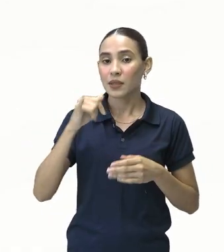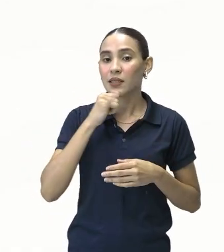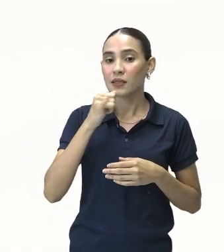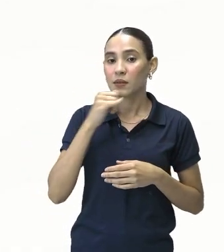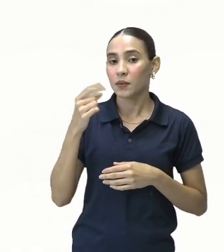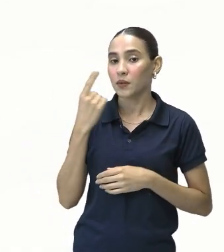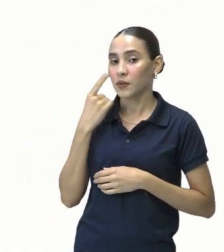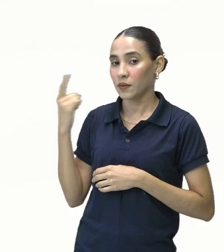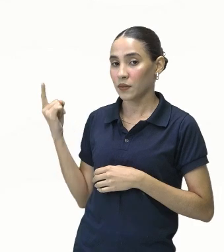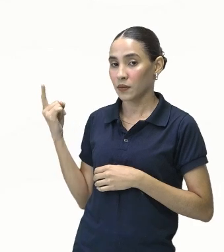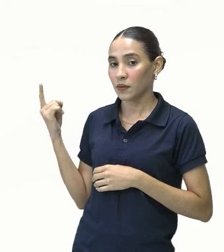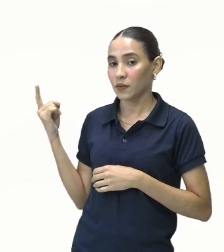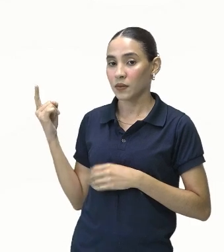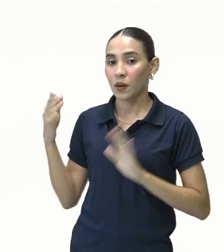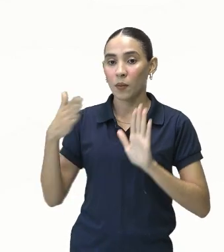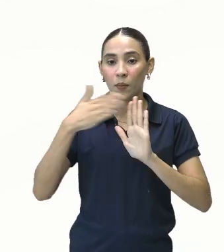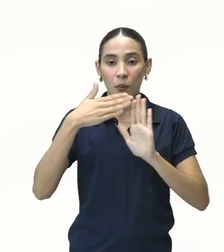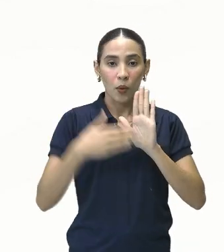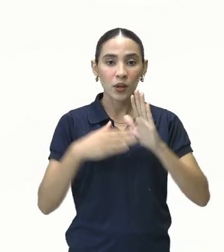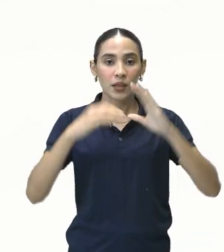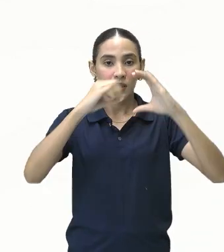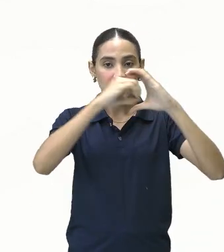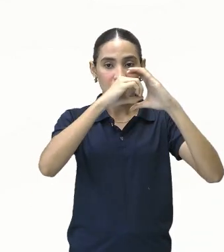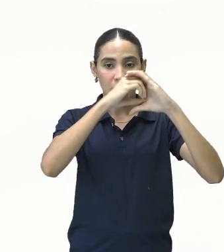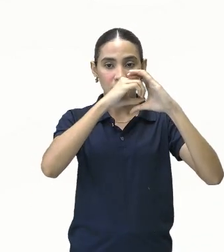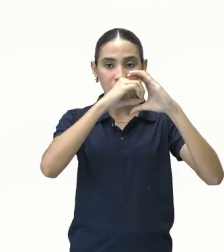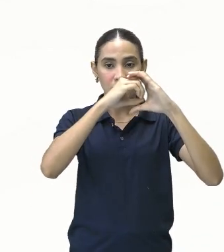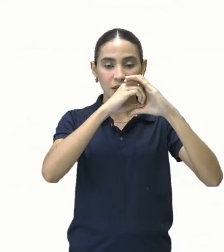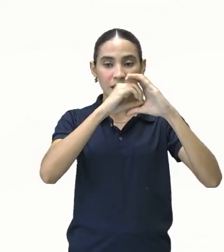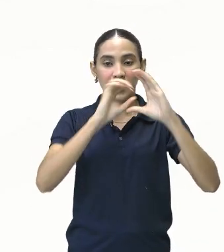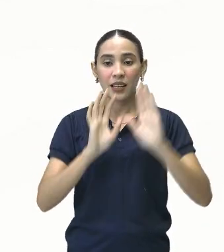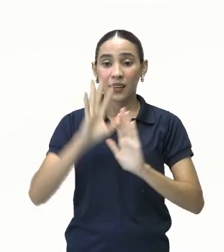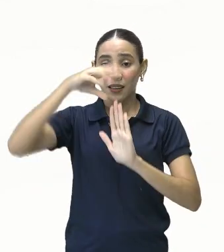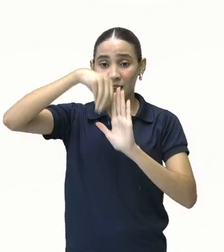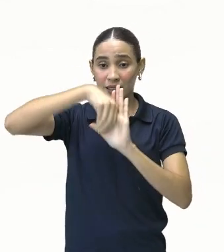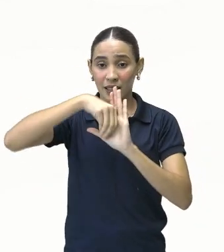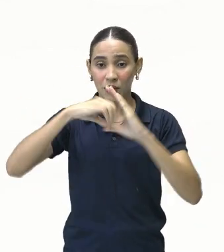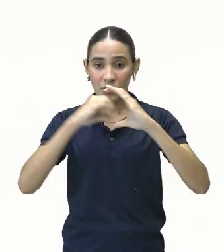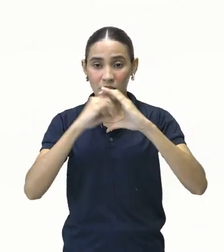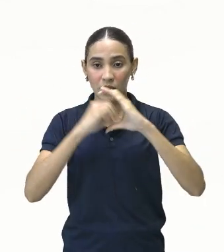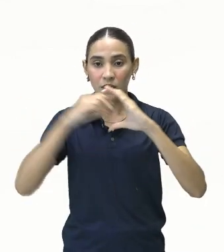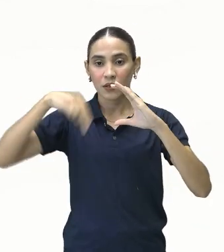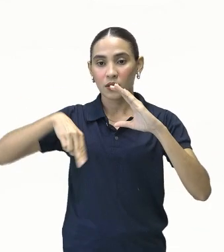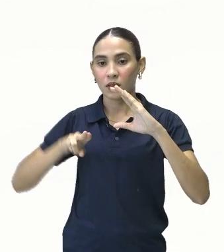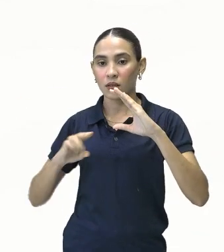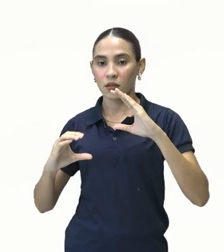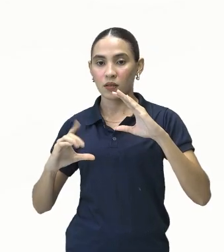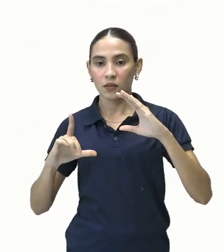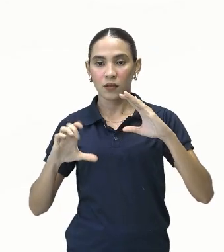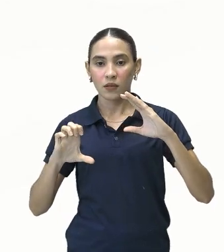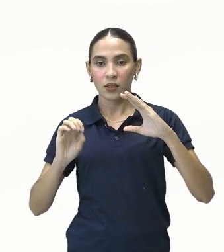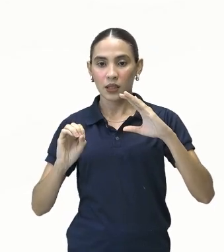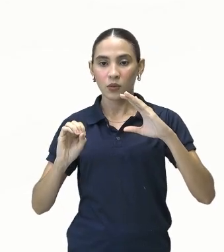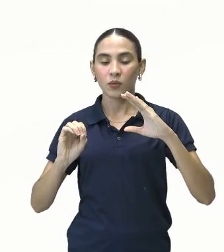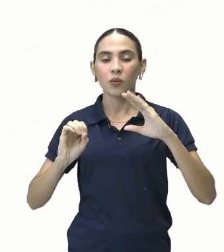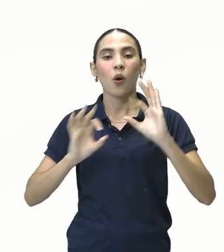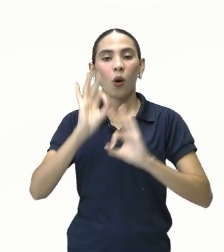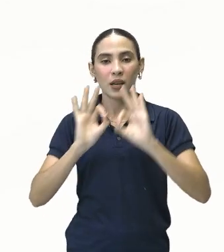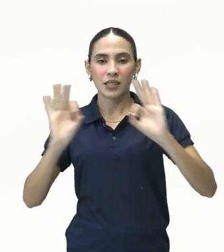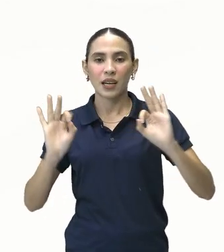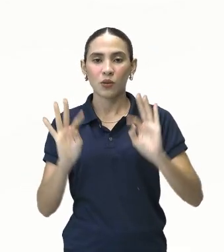aqui, na nossa proposta, uma célula, né? Dentro da célula, um núcleo organizado com todo o seu